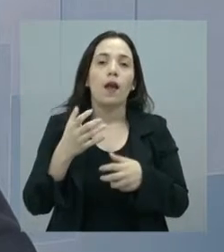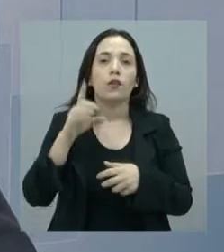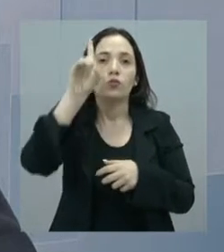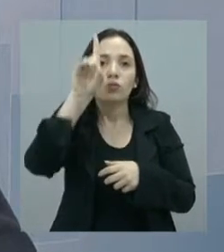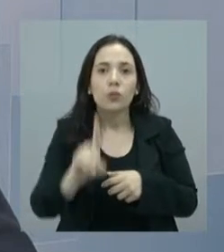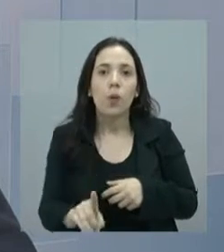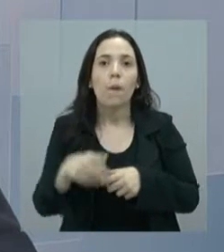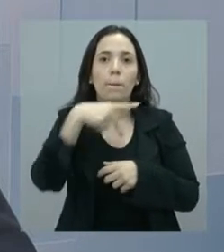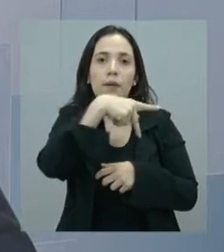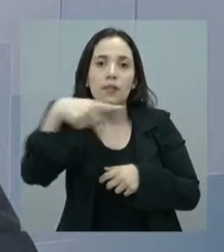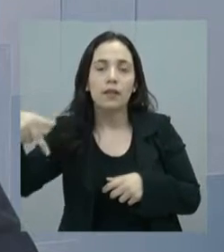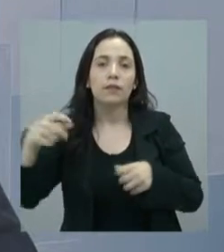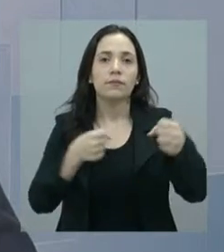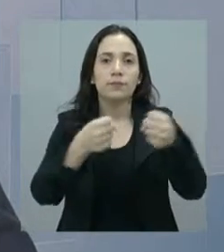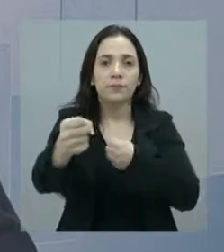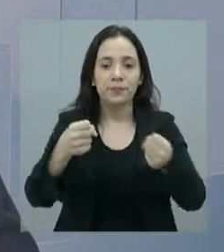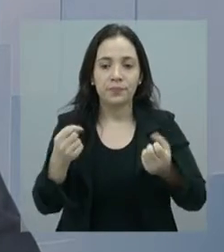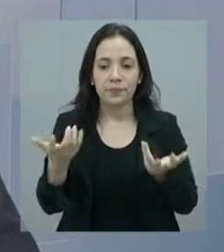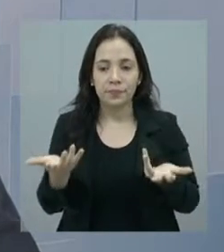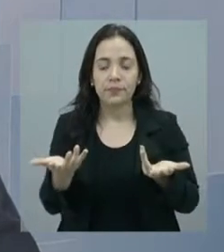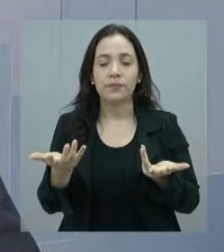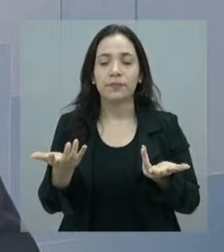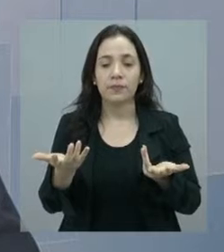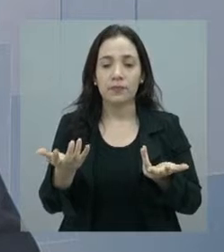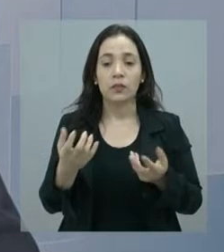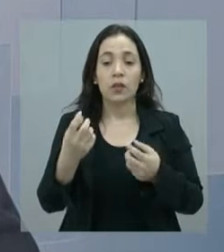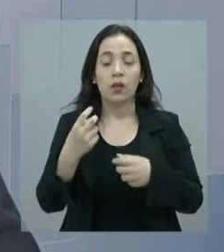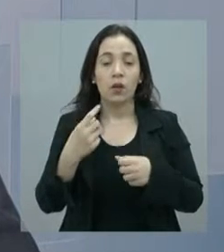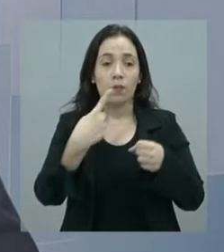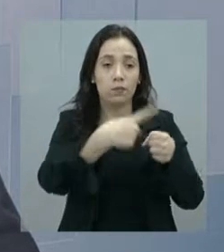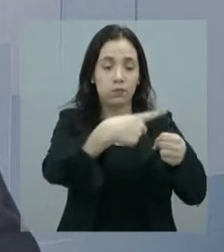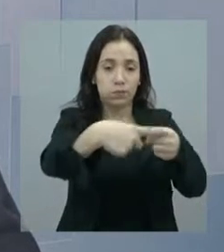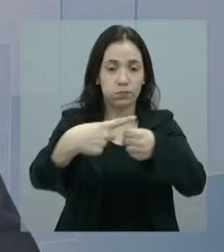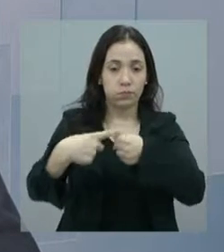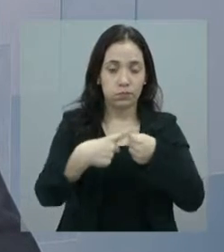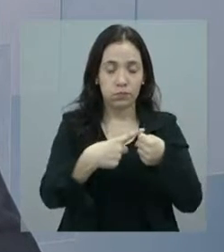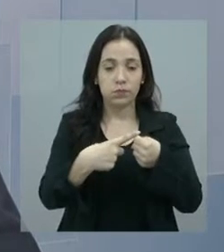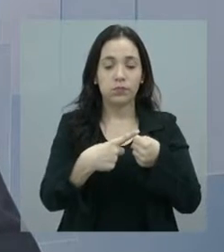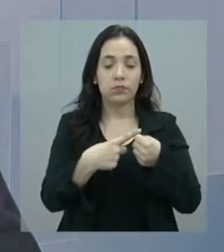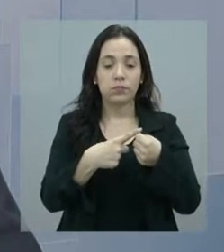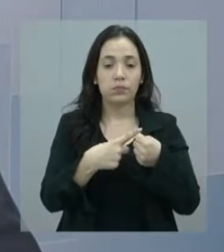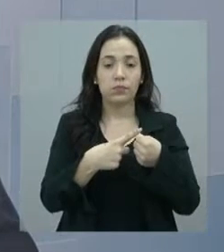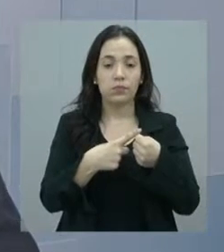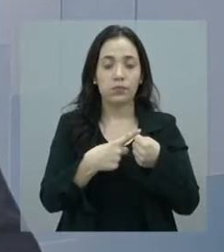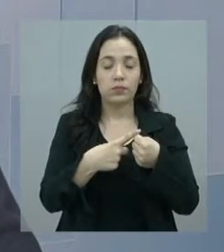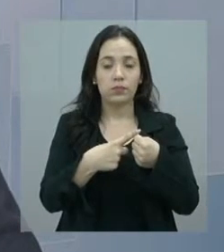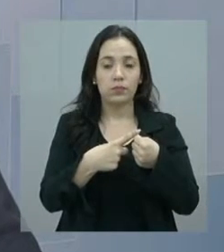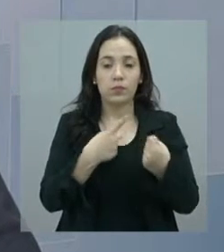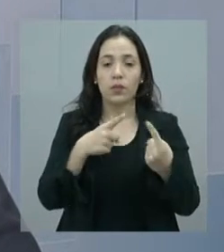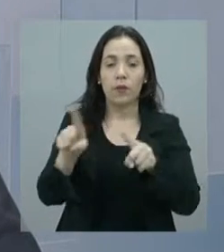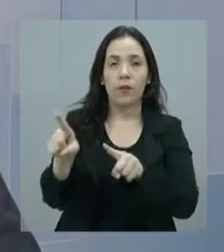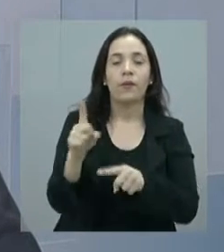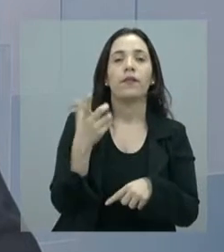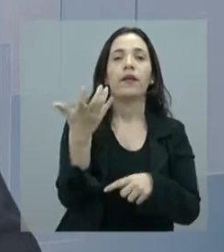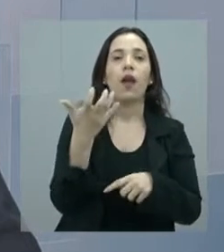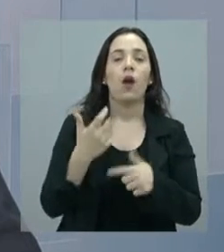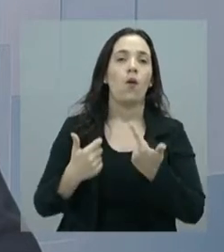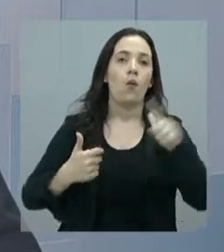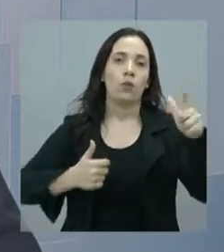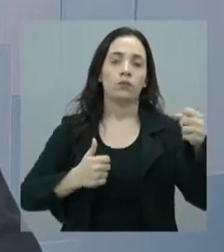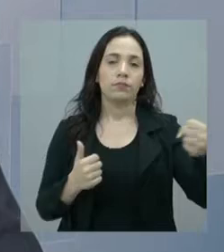um presidente. Já 2 ou 3 municípios se juntam com os votos do governo e indicam outro